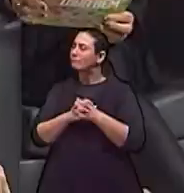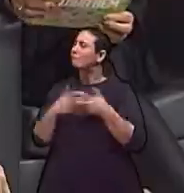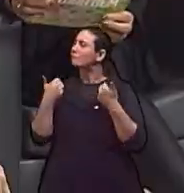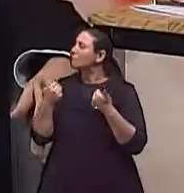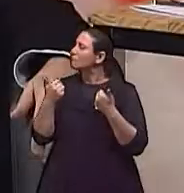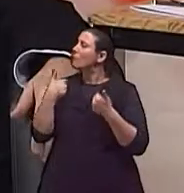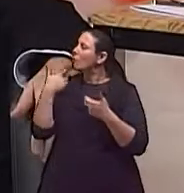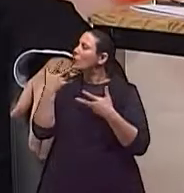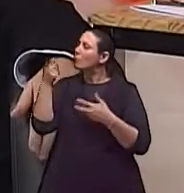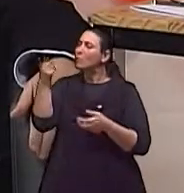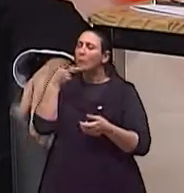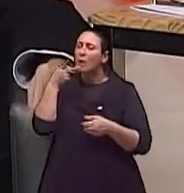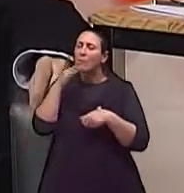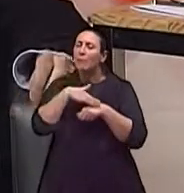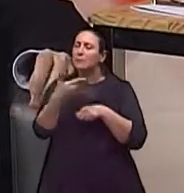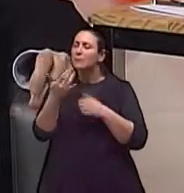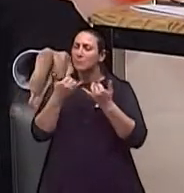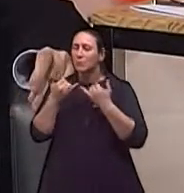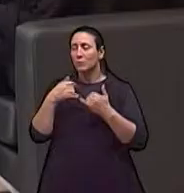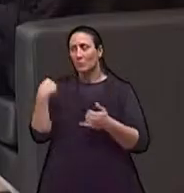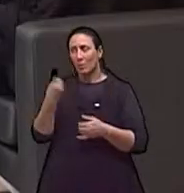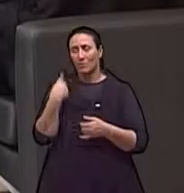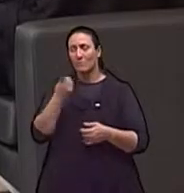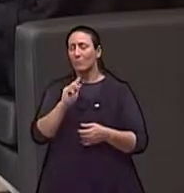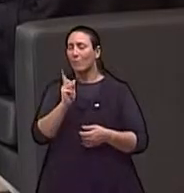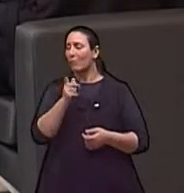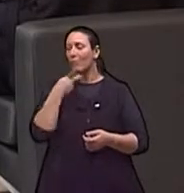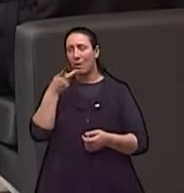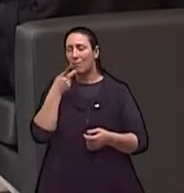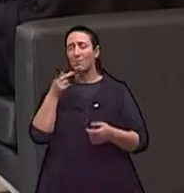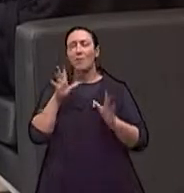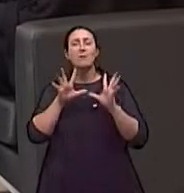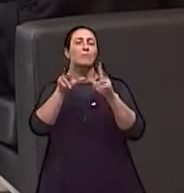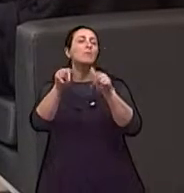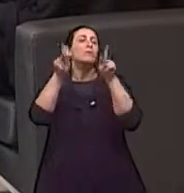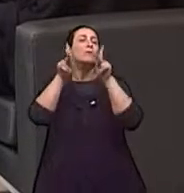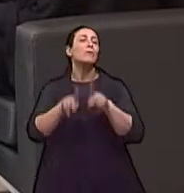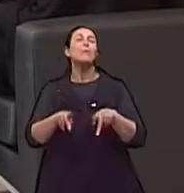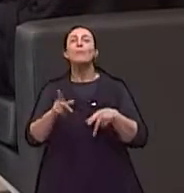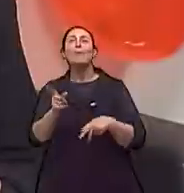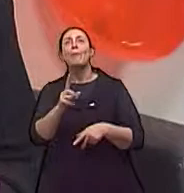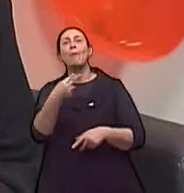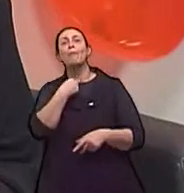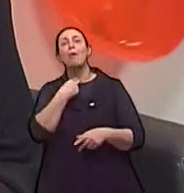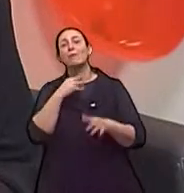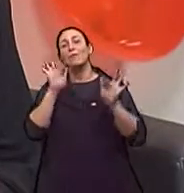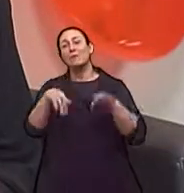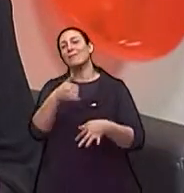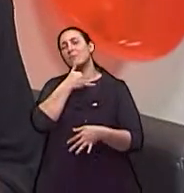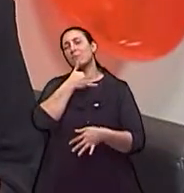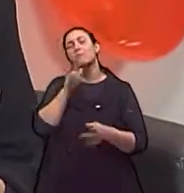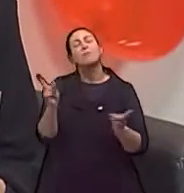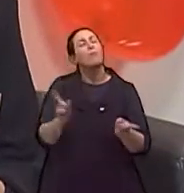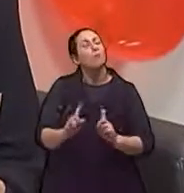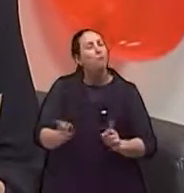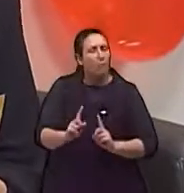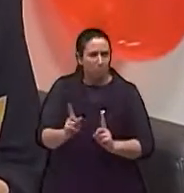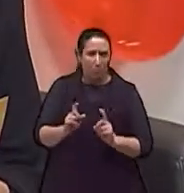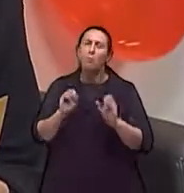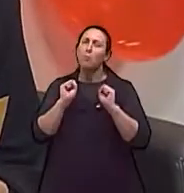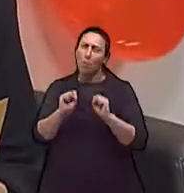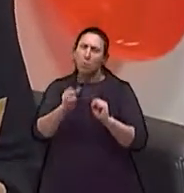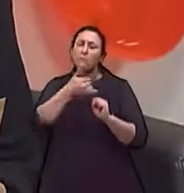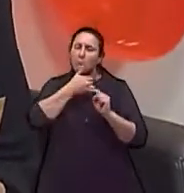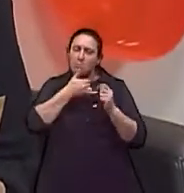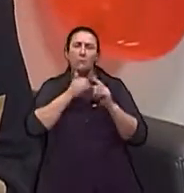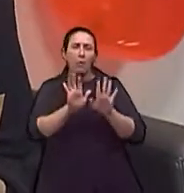senhor apontasse um pouquinho a questão de que a gente não tá falando aqui que as pessoas não precisem e não possam mais ter tristezas não não a gente não